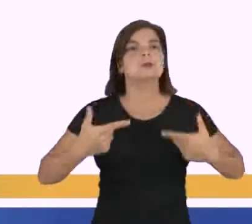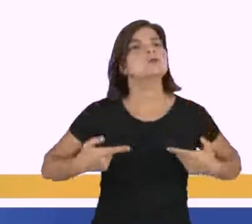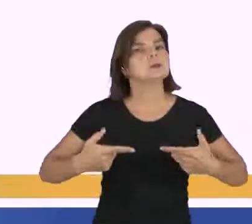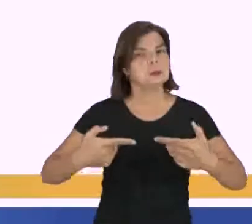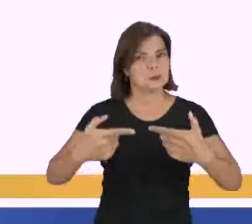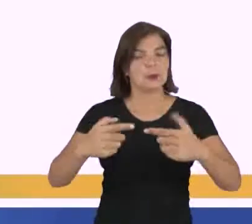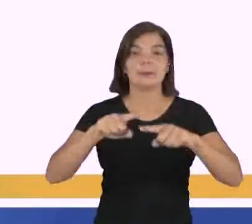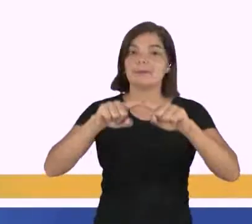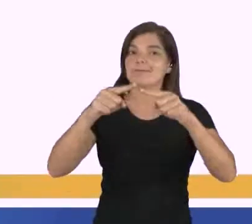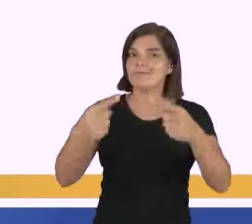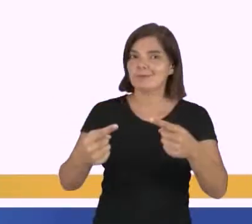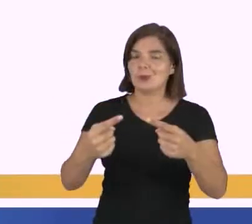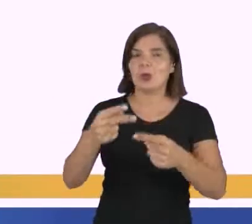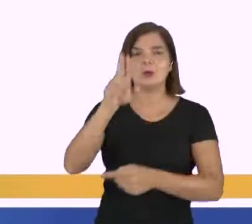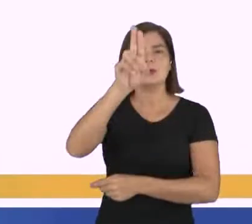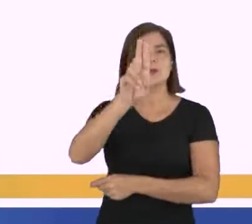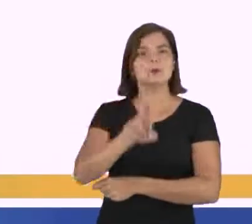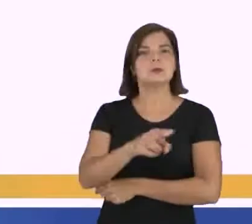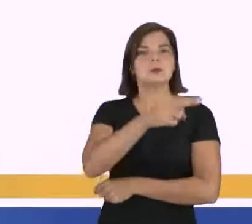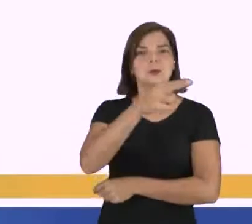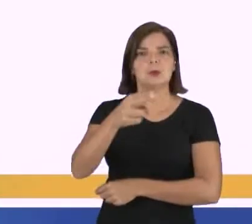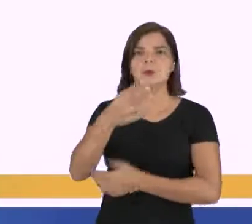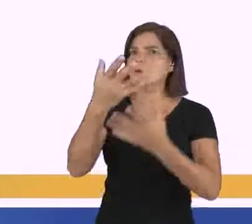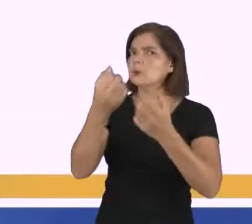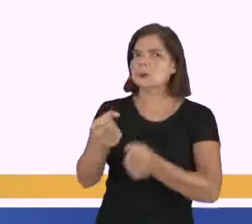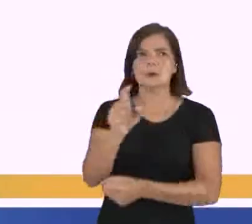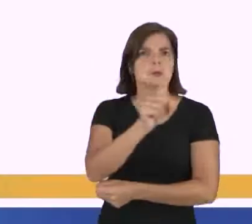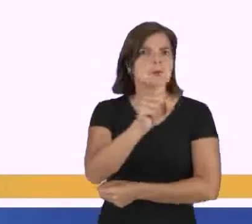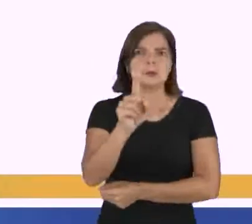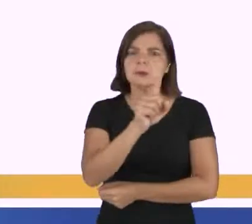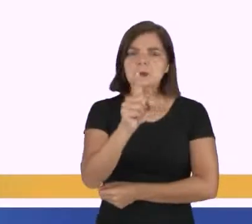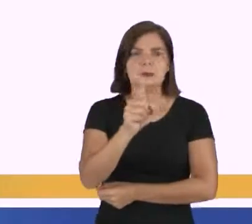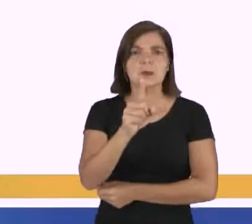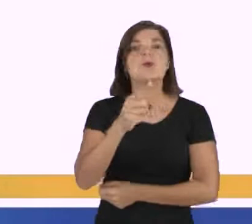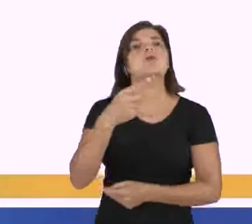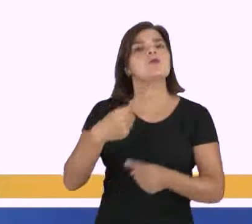guerras. Mas o bispo Valentim não concordava com essa